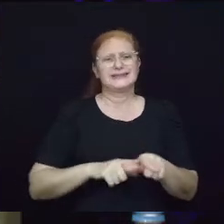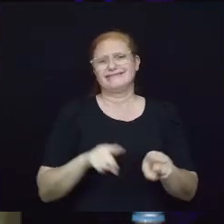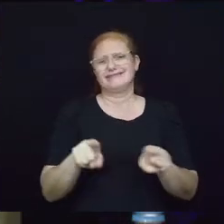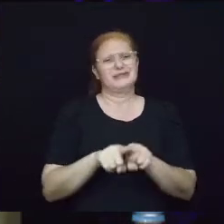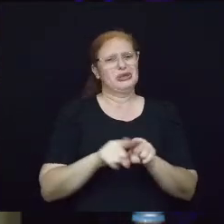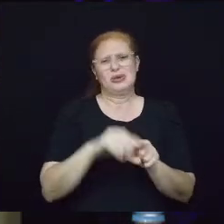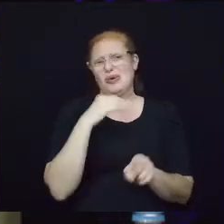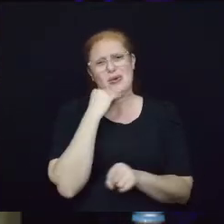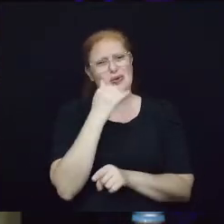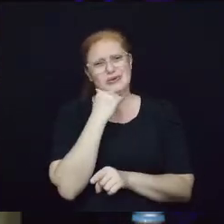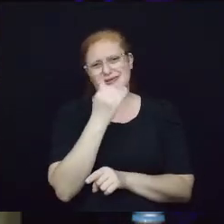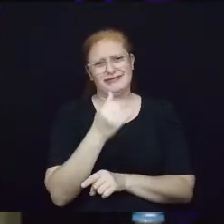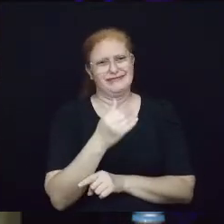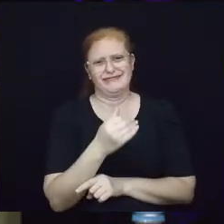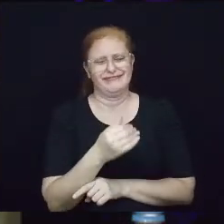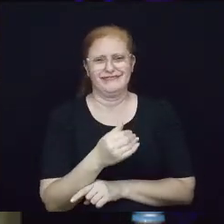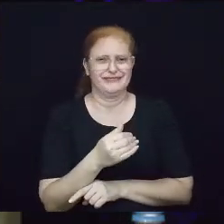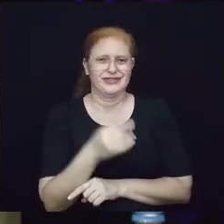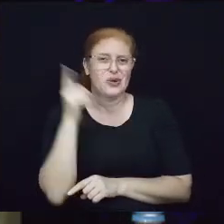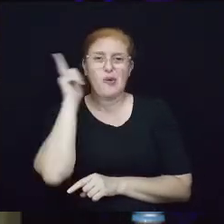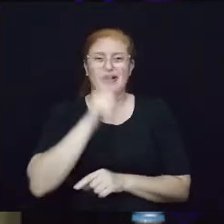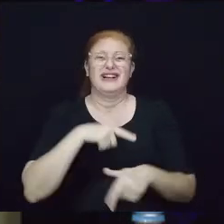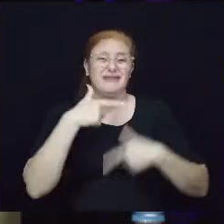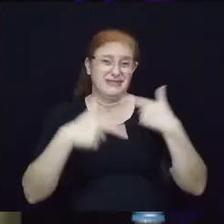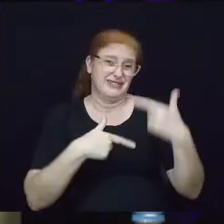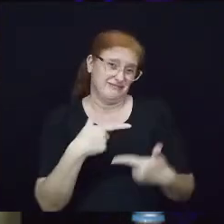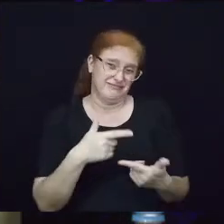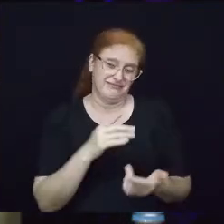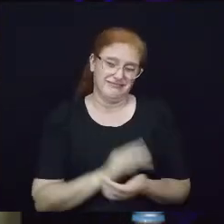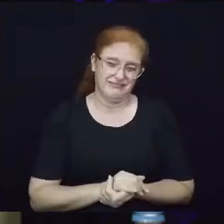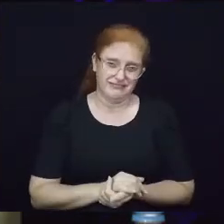me adiantava, assim, não me era apropriado.